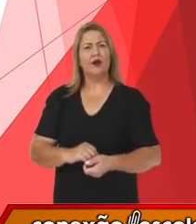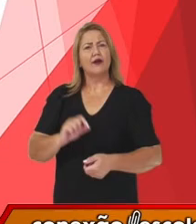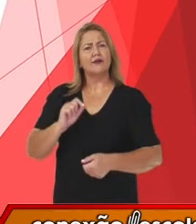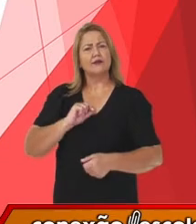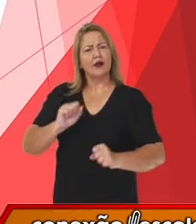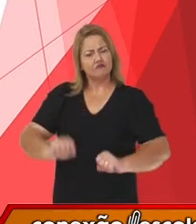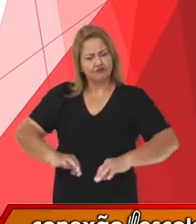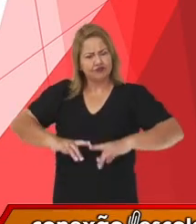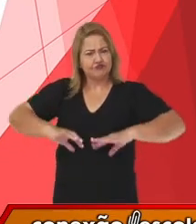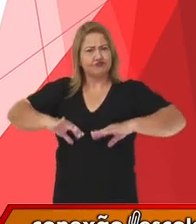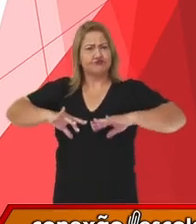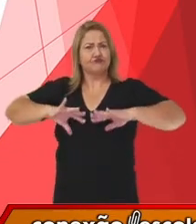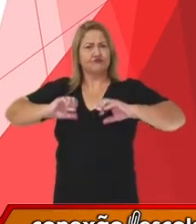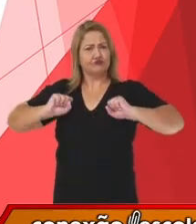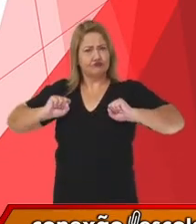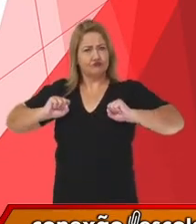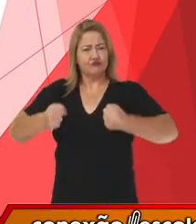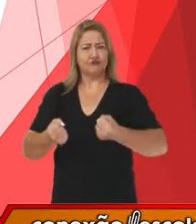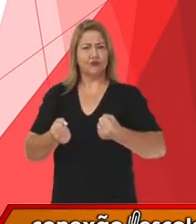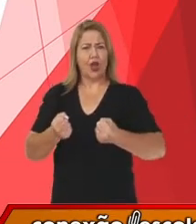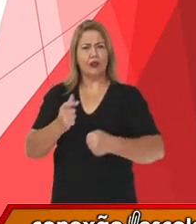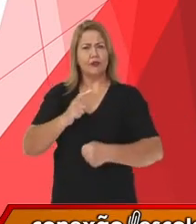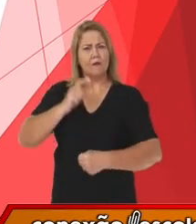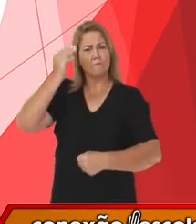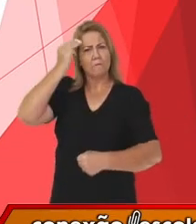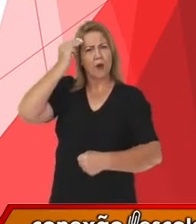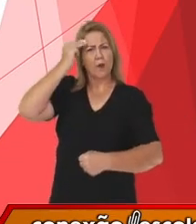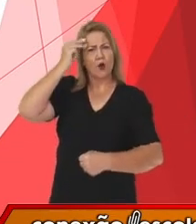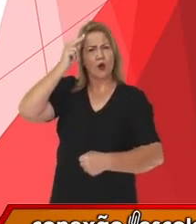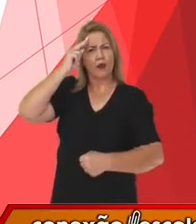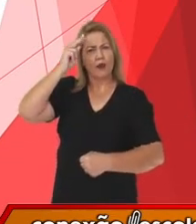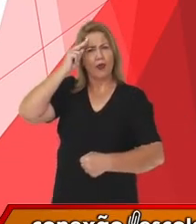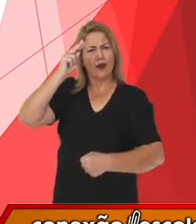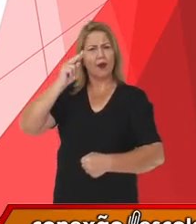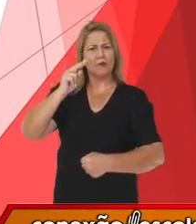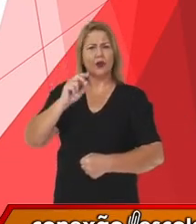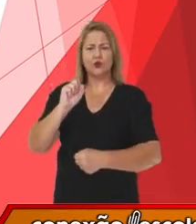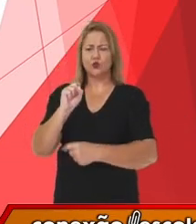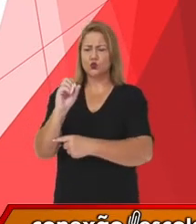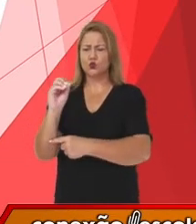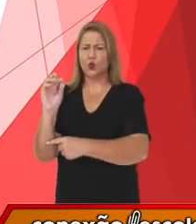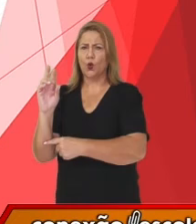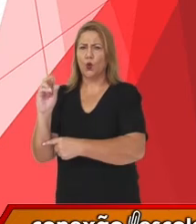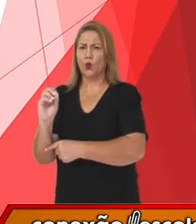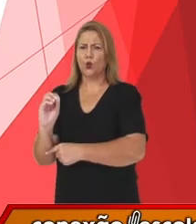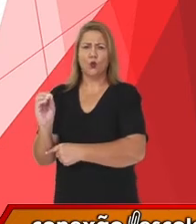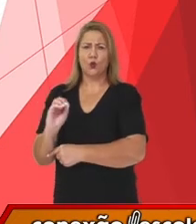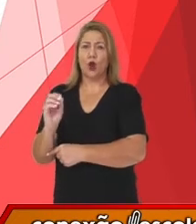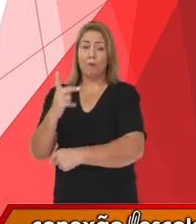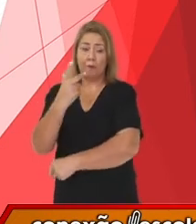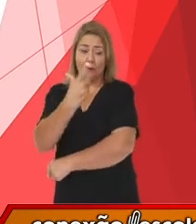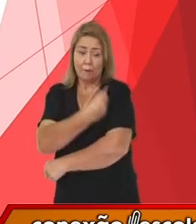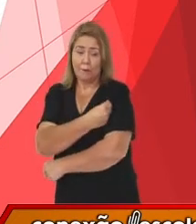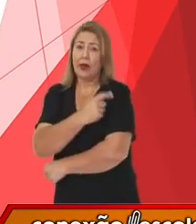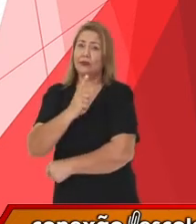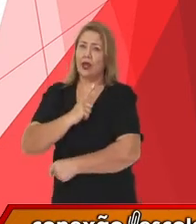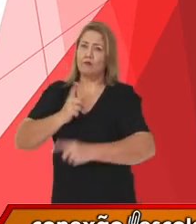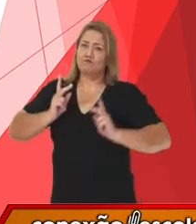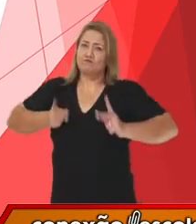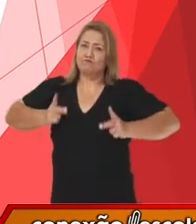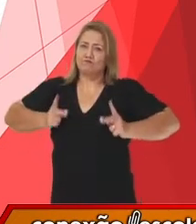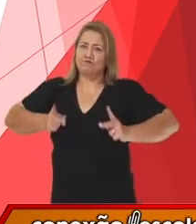nem sempre vão possuir a memória desse antígeno, no caso dos soros, mas as vacinas, essa memória